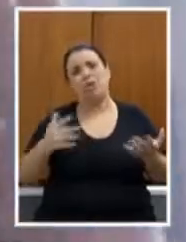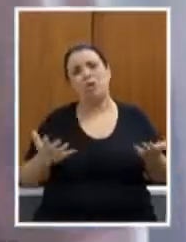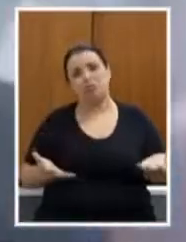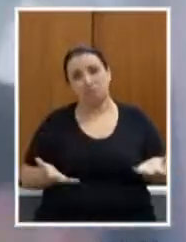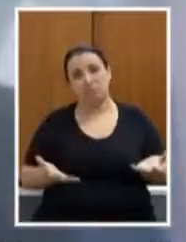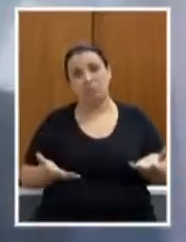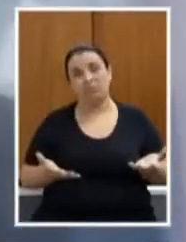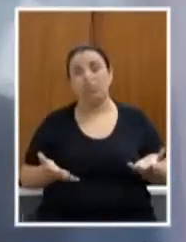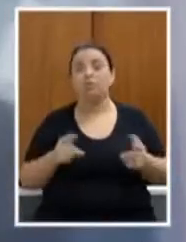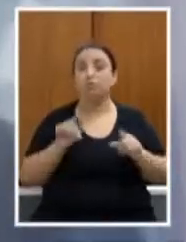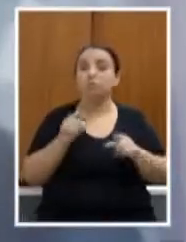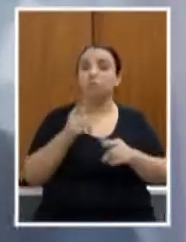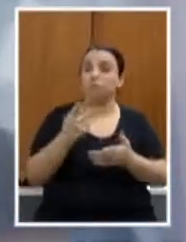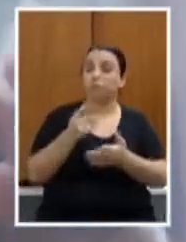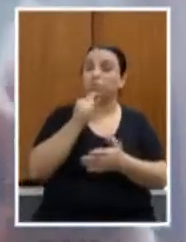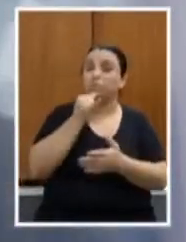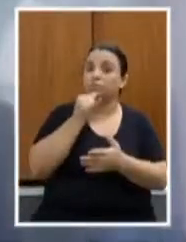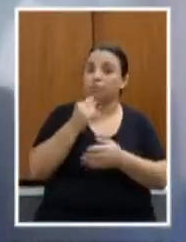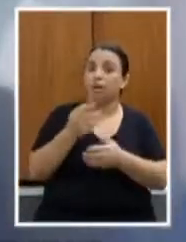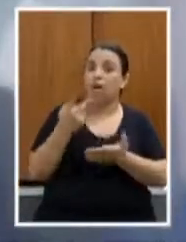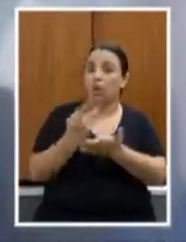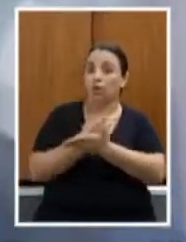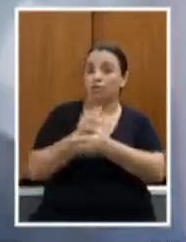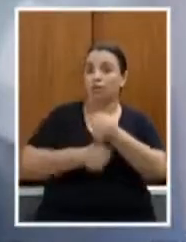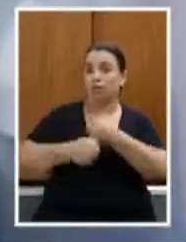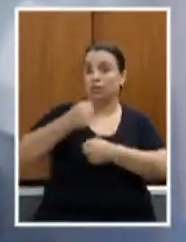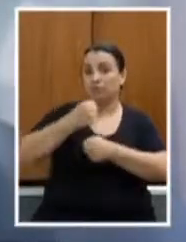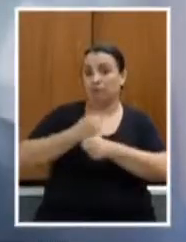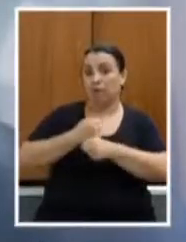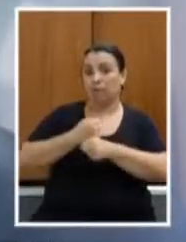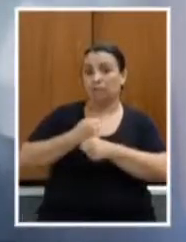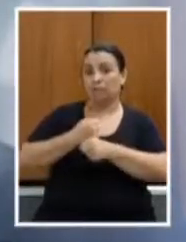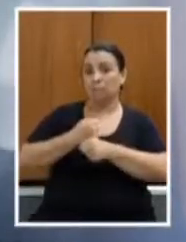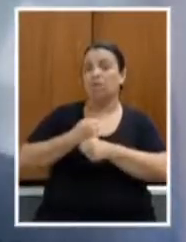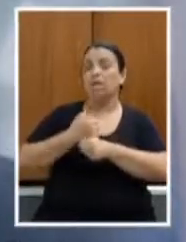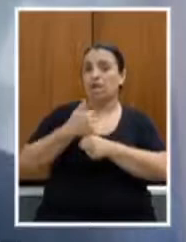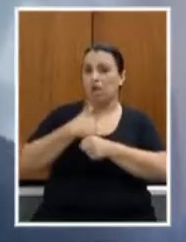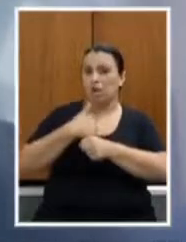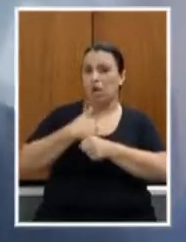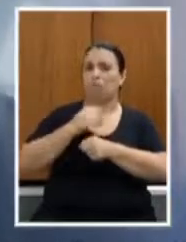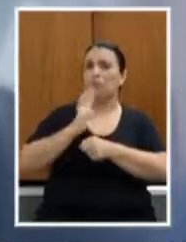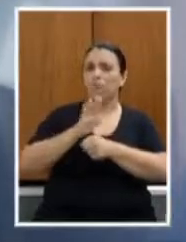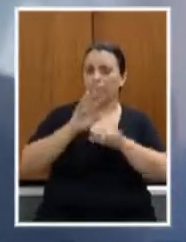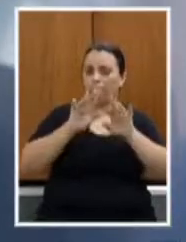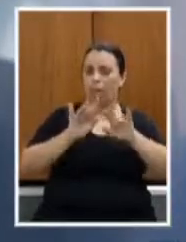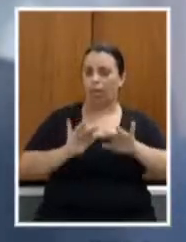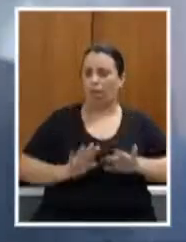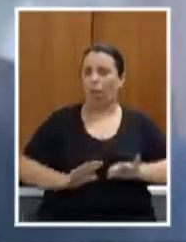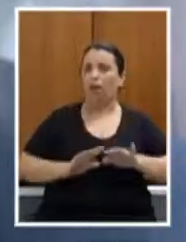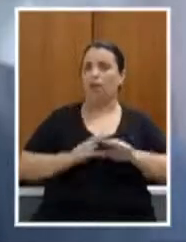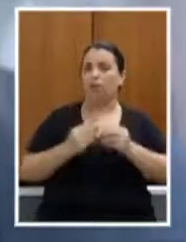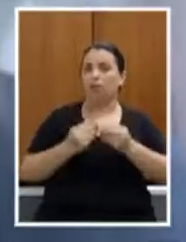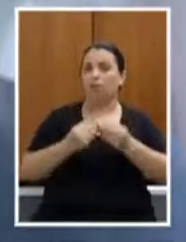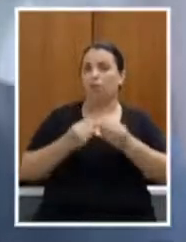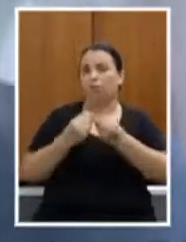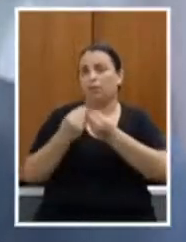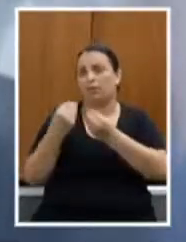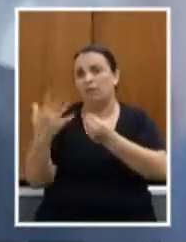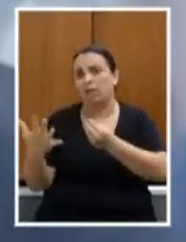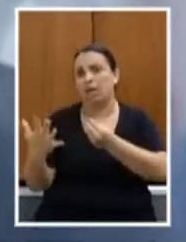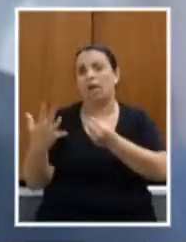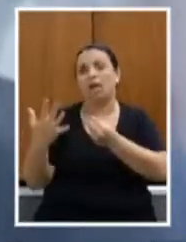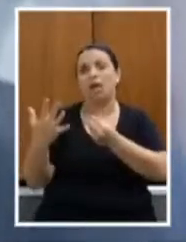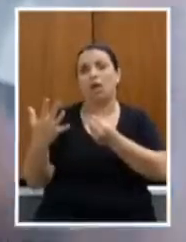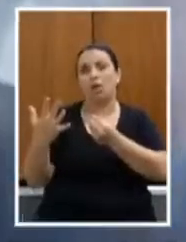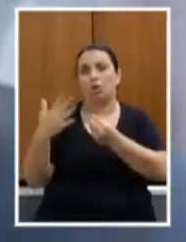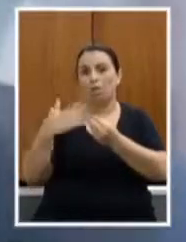O ano passado, neste mesmo momento, quando eu fazia o encaminhamento, não é segredo para ninguém,